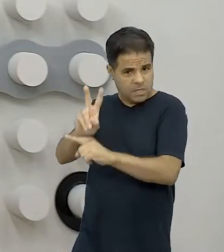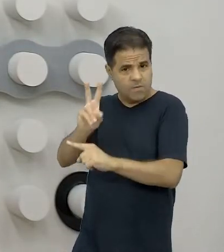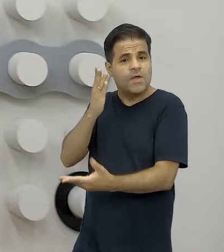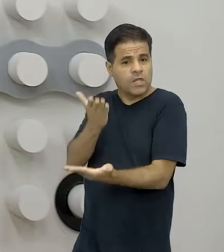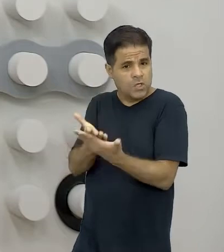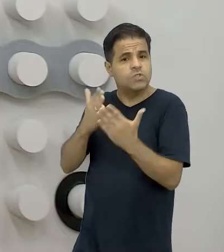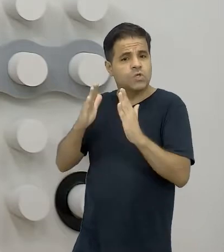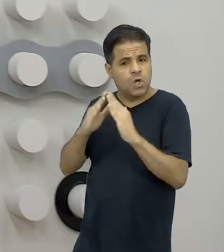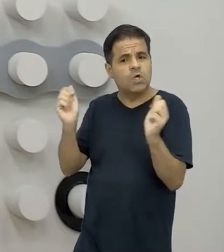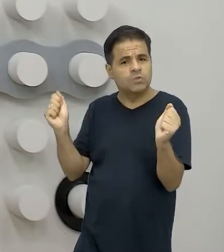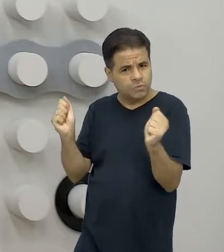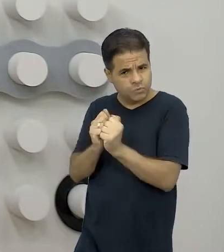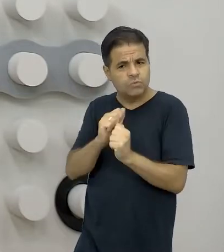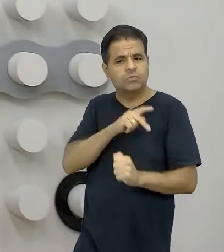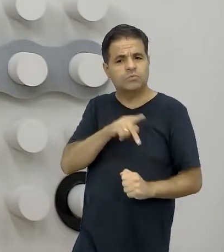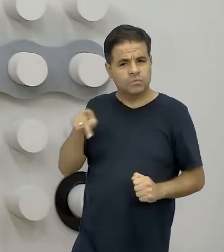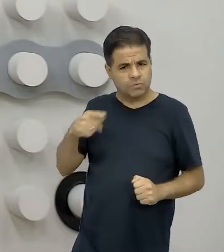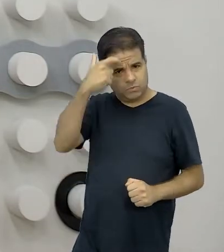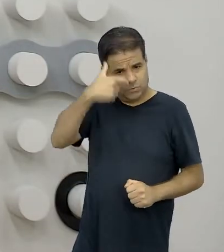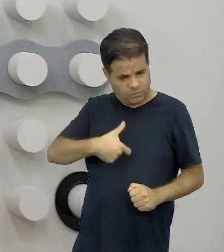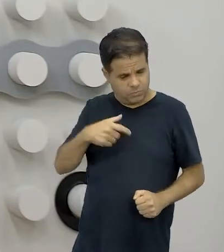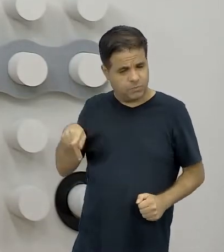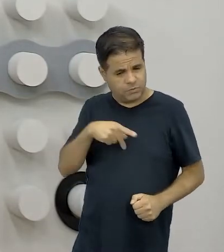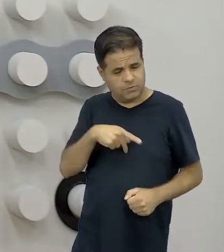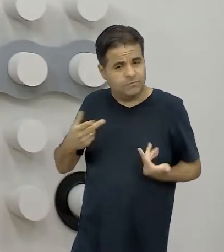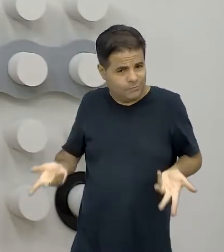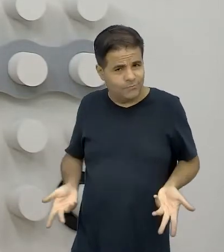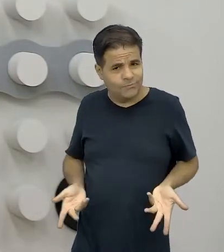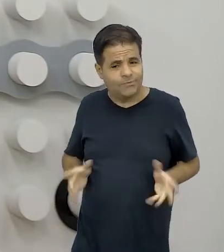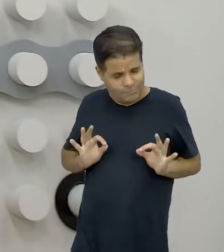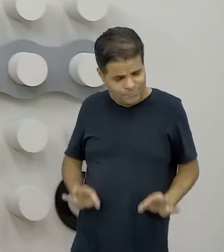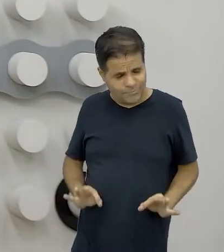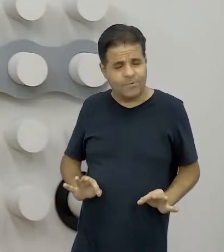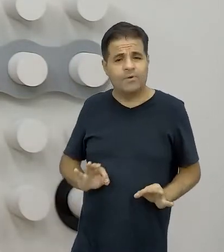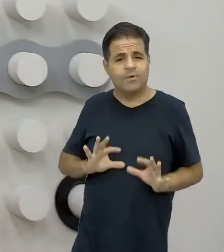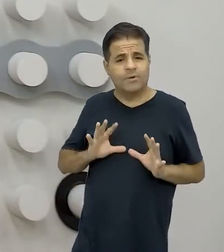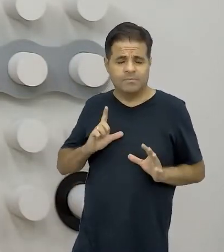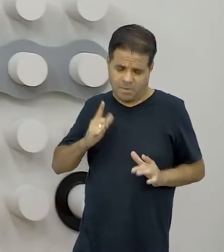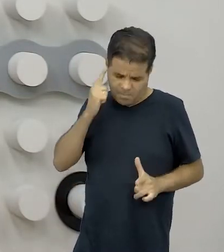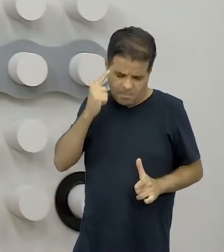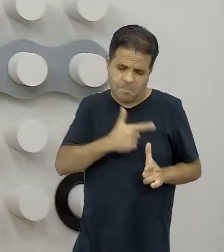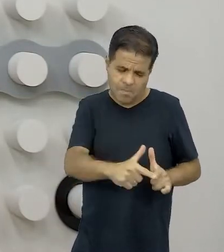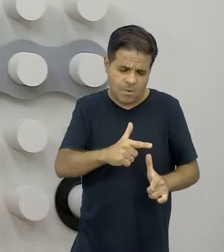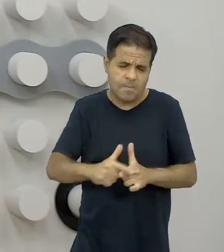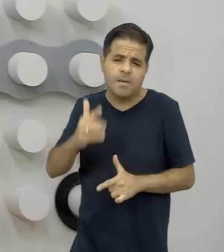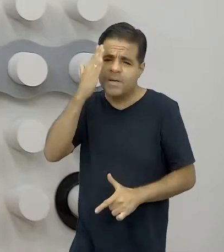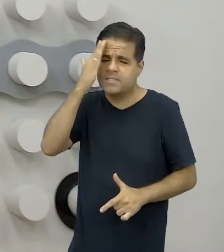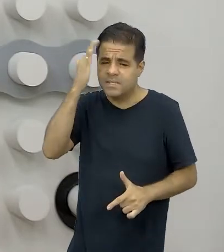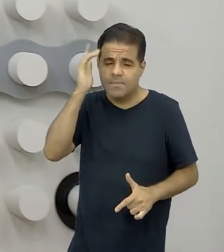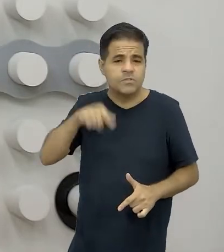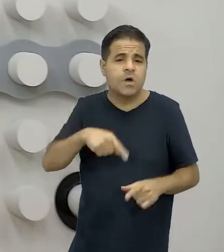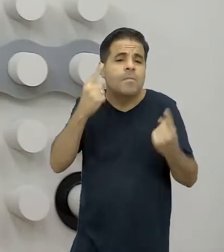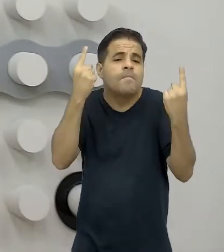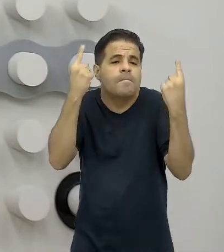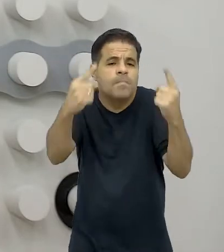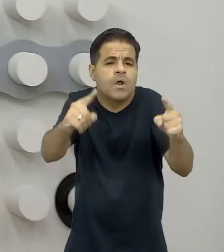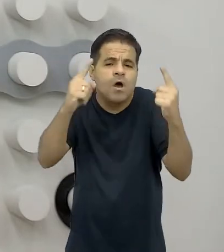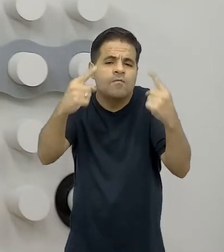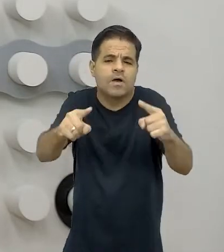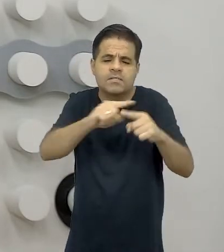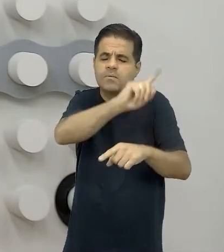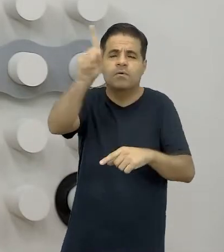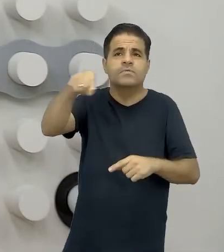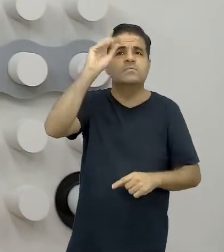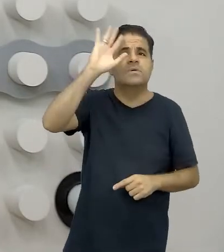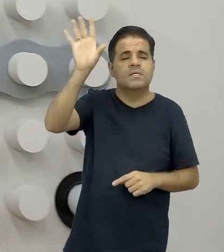escola com professores, eu sou professor e tudo mais, isso não tem problema. É só uma provocação, tá?